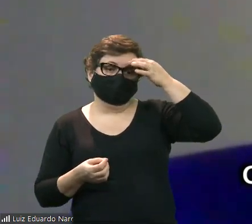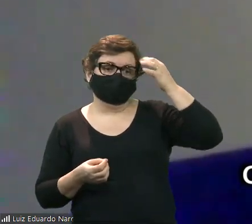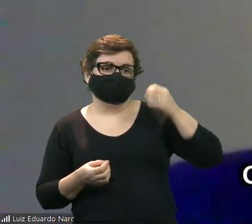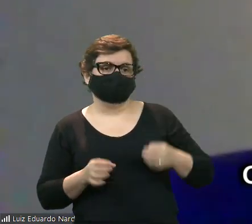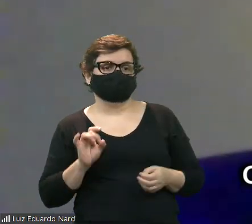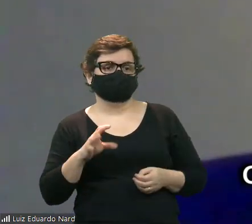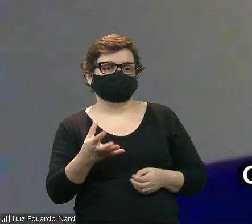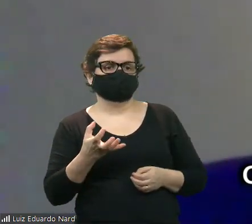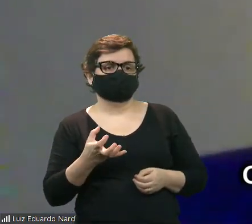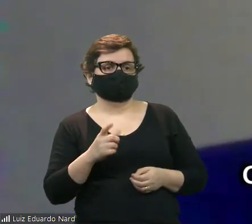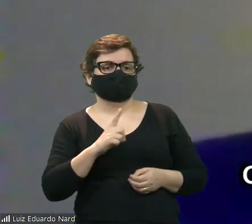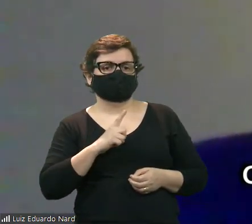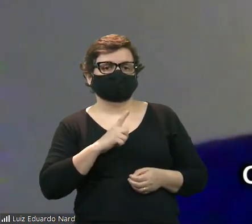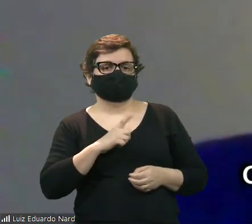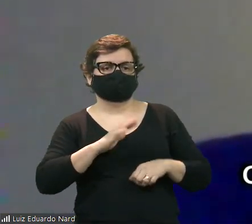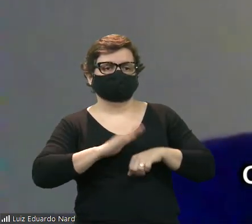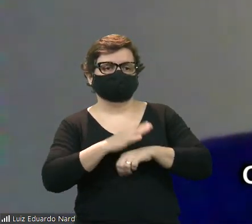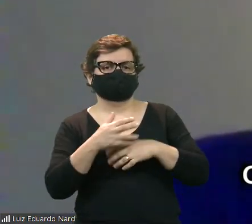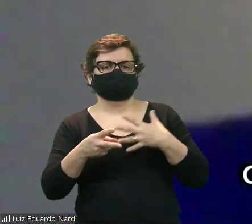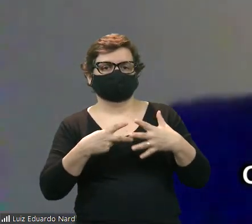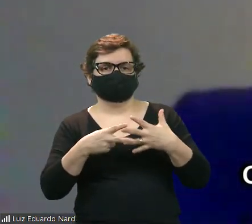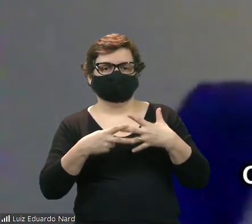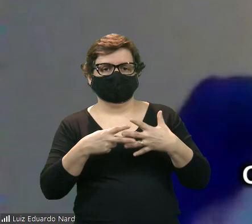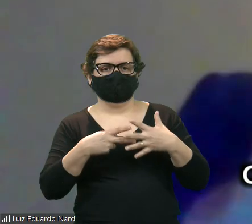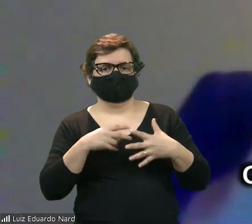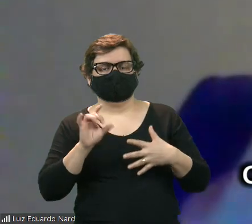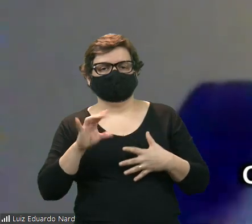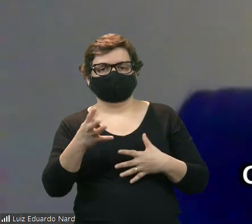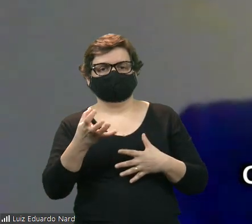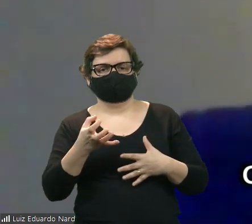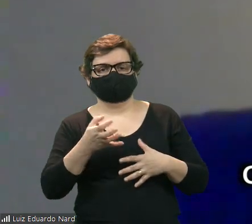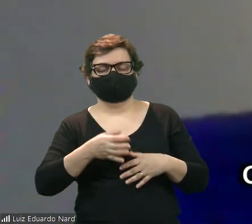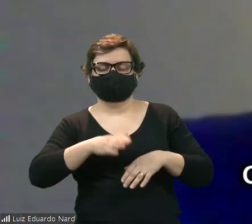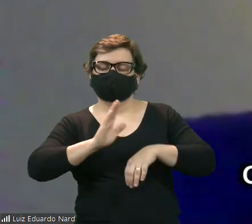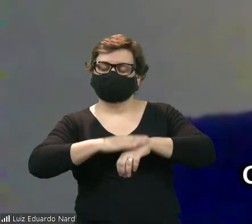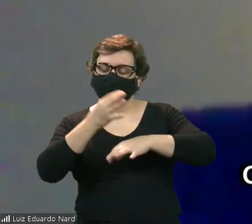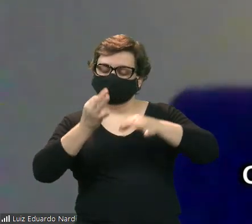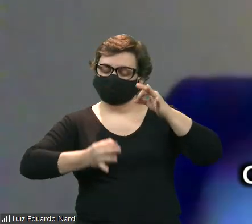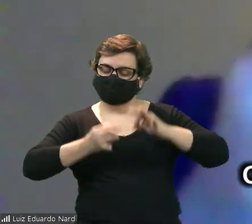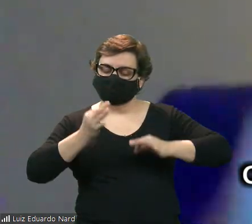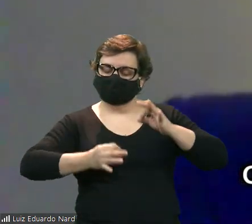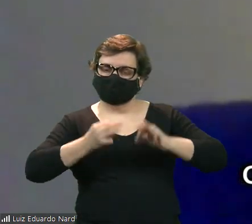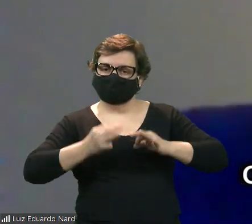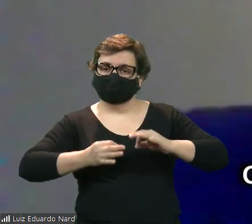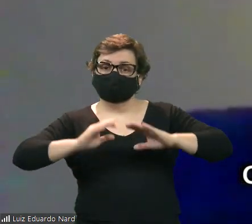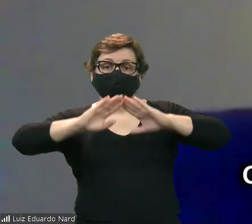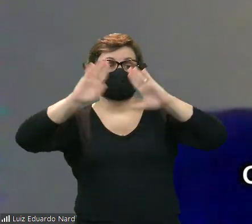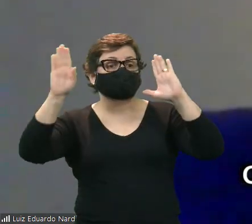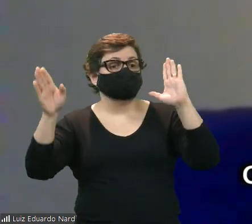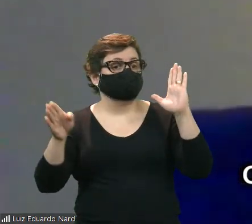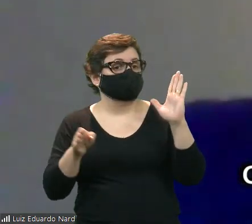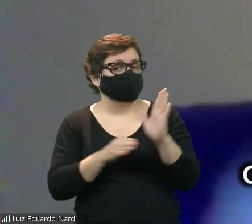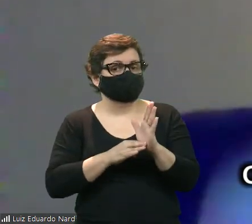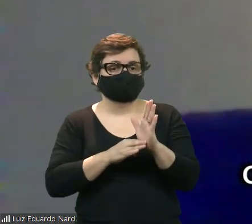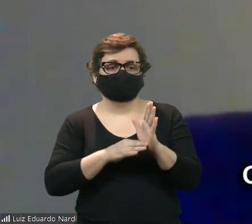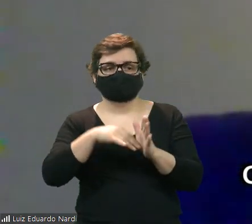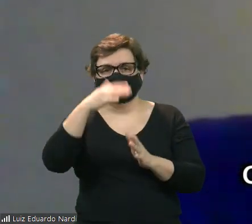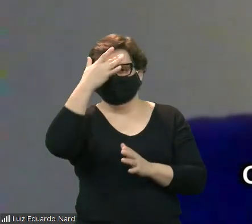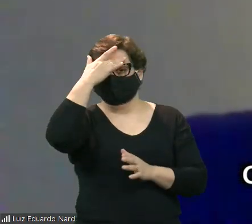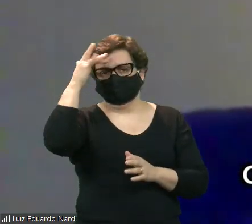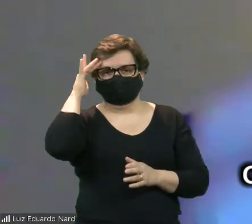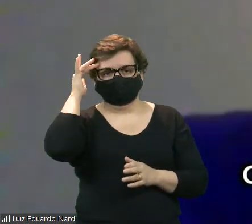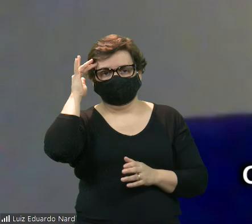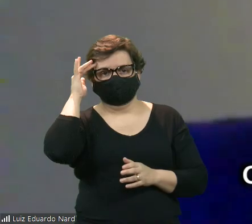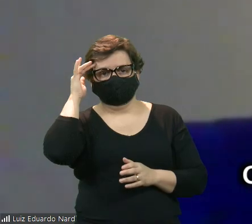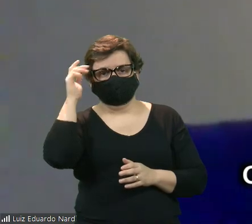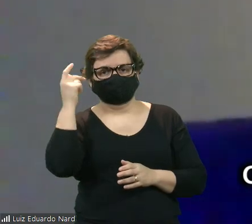só quero que tenha mais transparência. Eu só quero que isso seja mais justo, que valha para todos. E, sobretudo, para